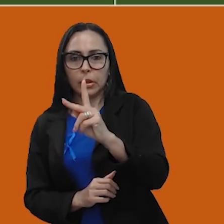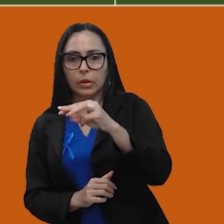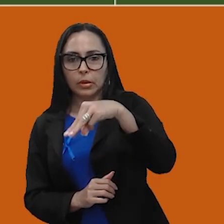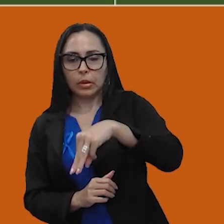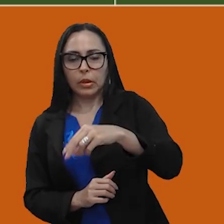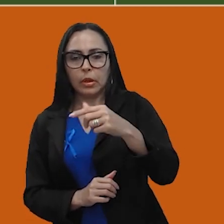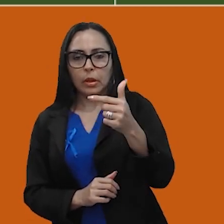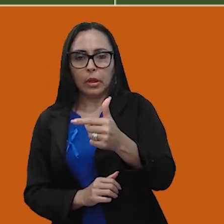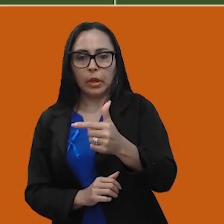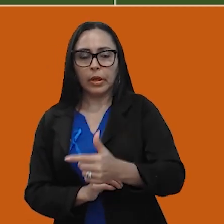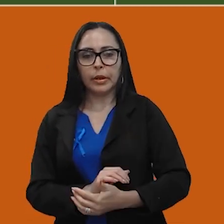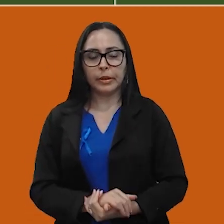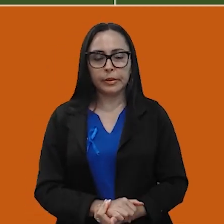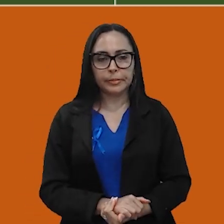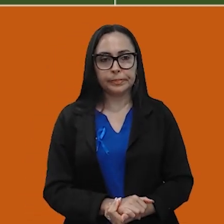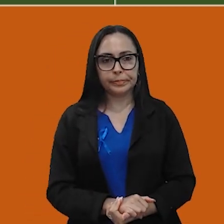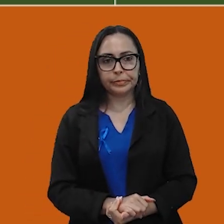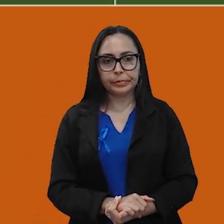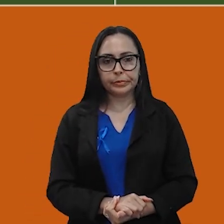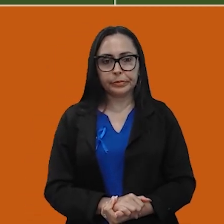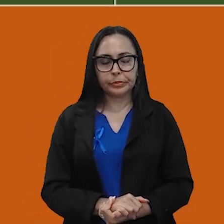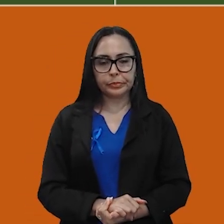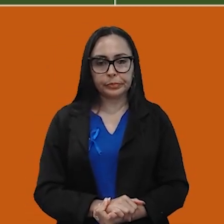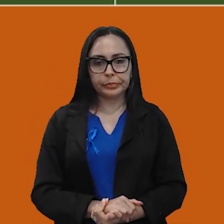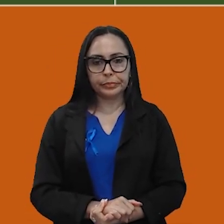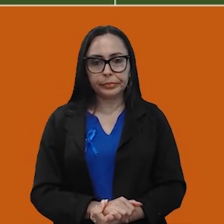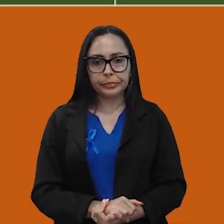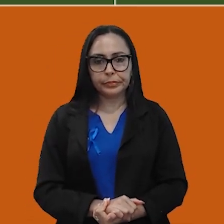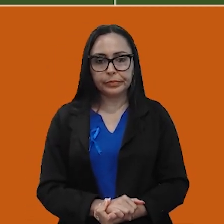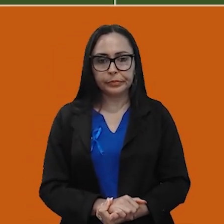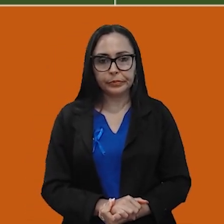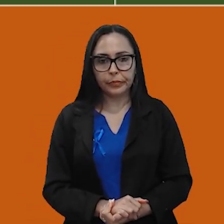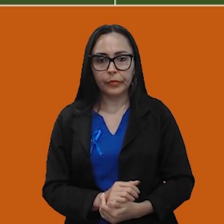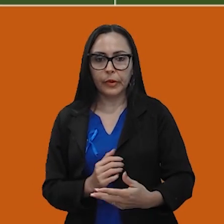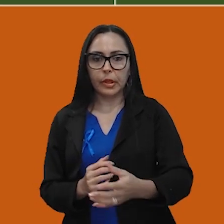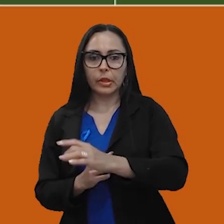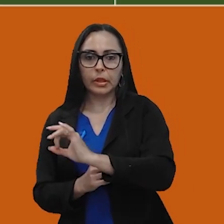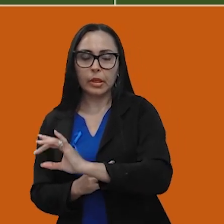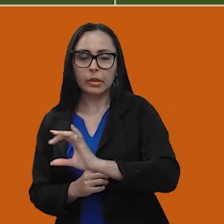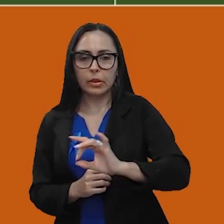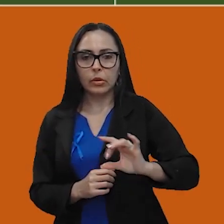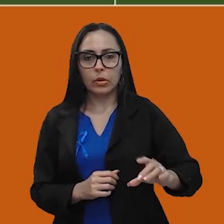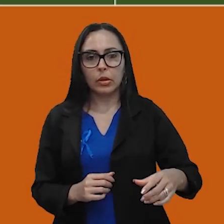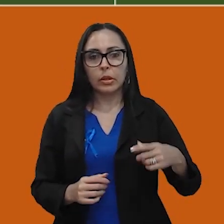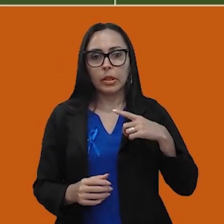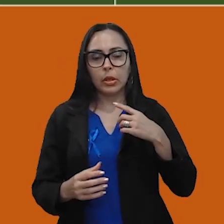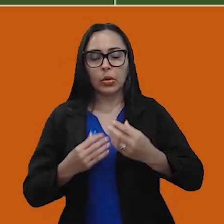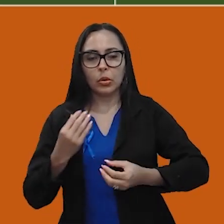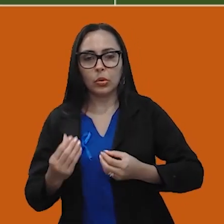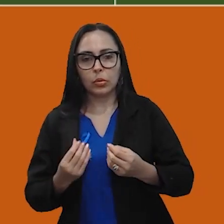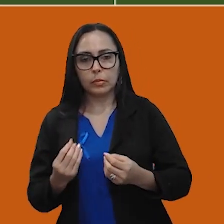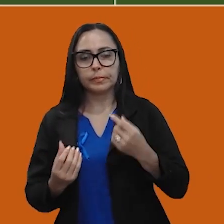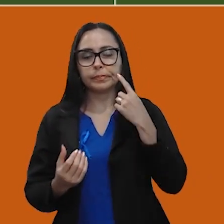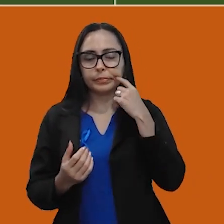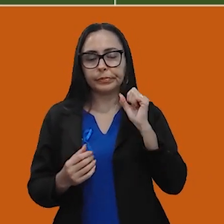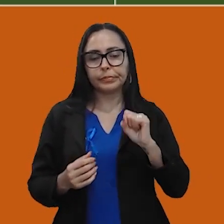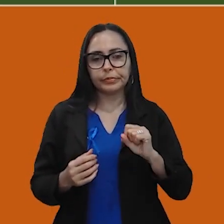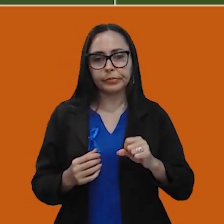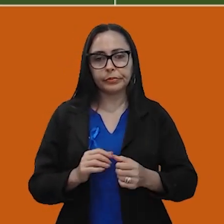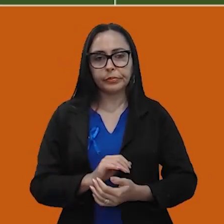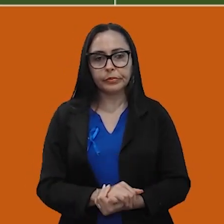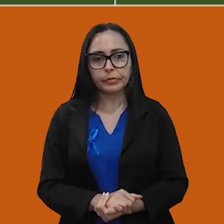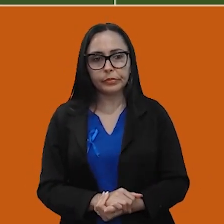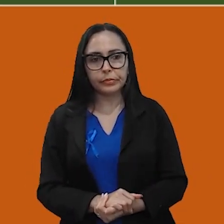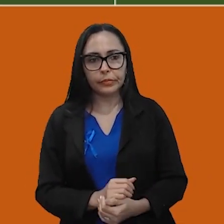quilômetro quadrado. Tu vai entender comigo que cada uma unidade dessa vai ter como unidade de medida, tá certo? Em seguida eu tenho os